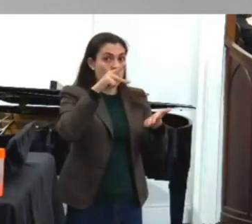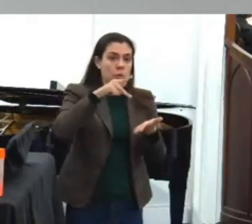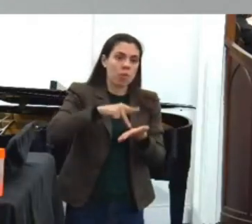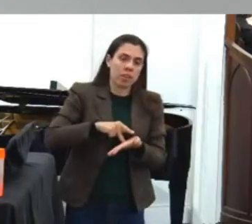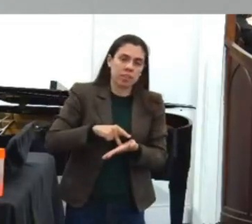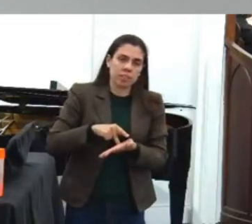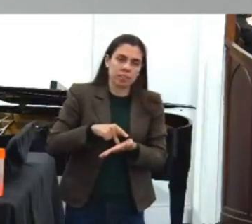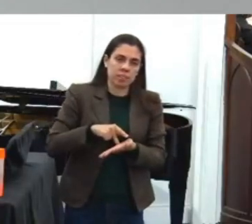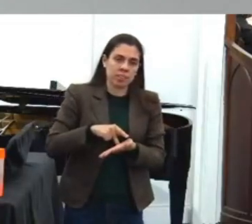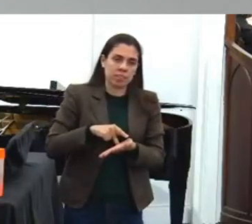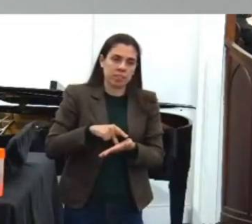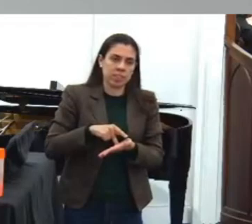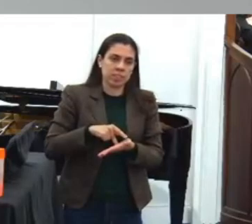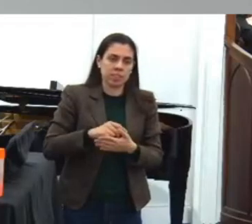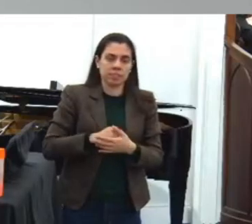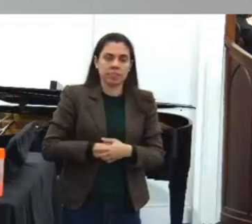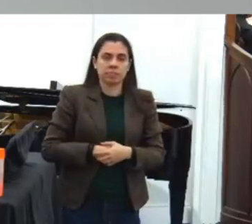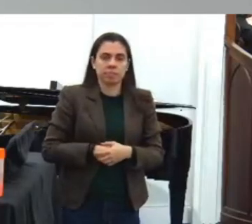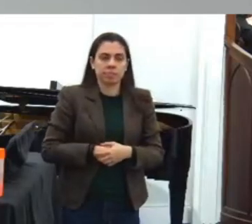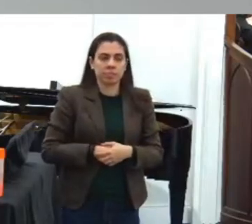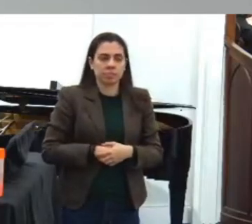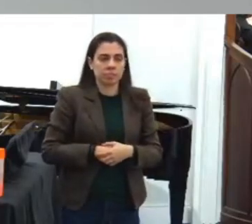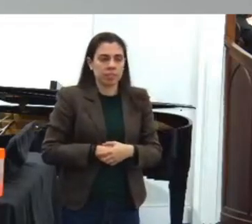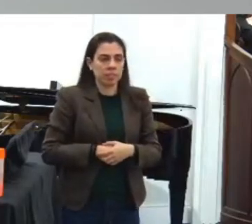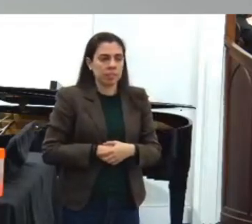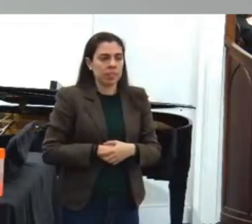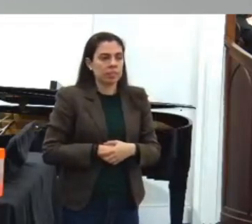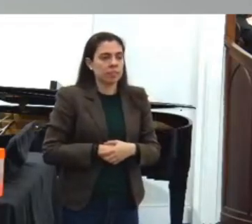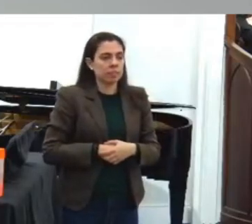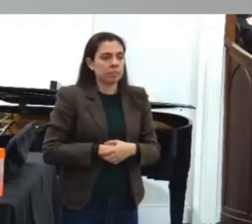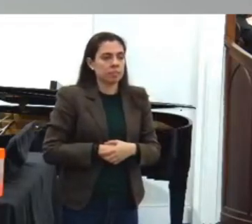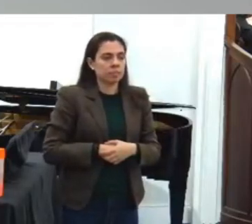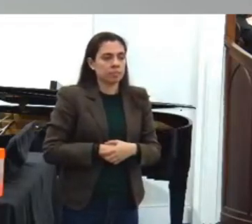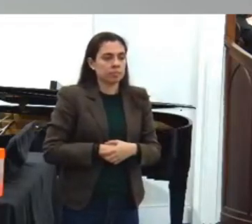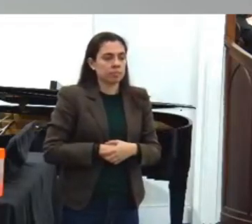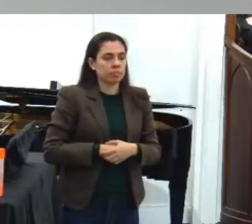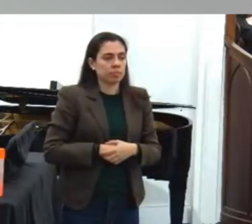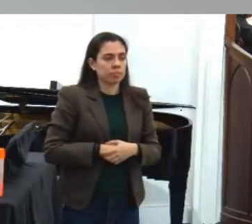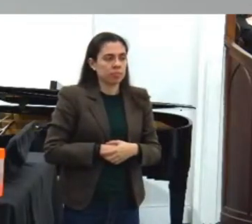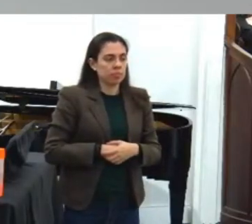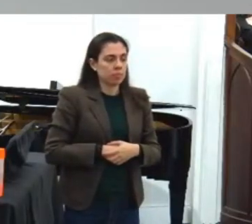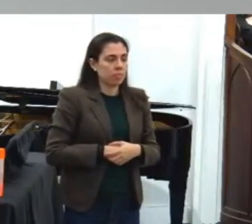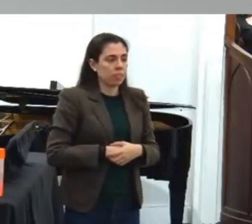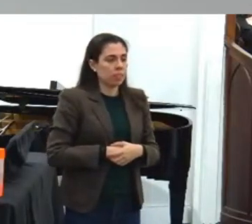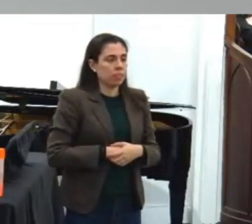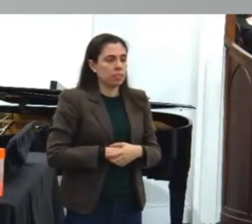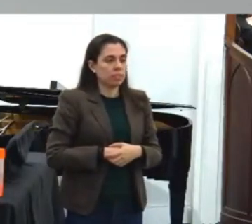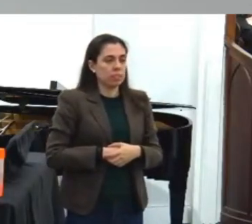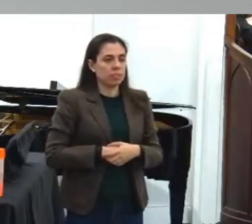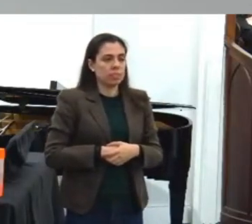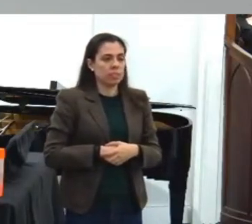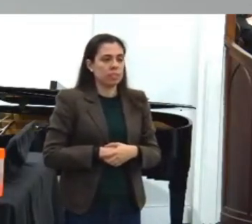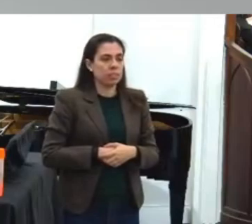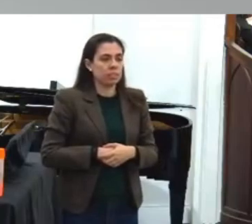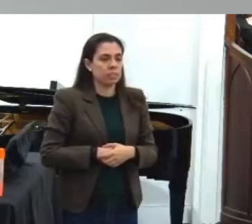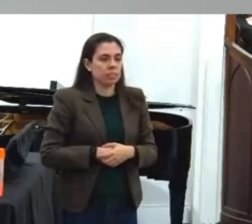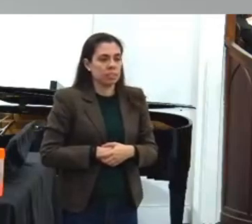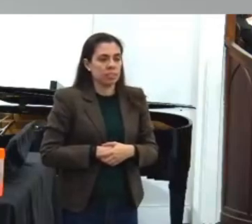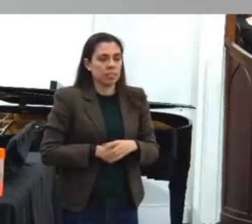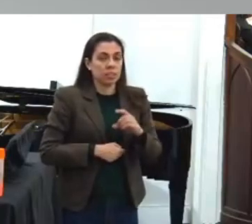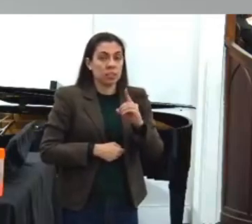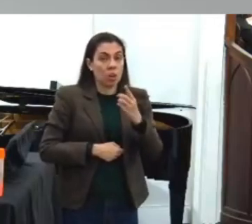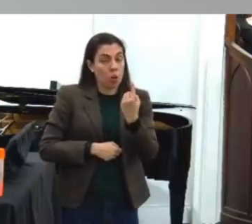existe um lugar em toda a Escritura onde Deus se autodenomina de o